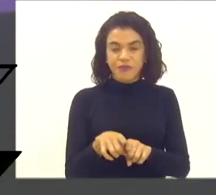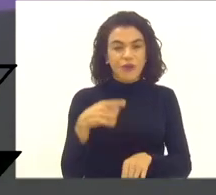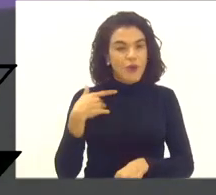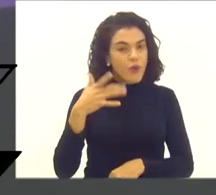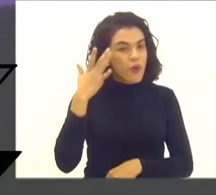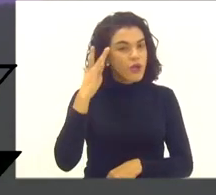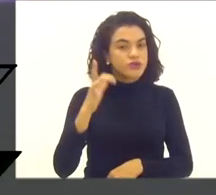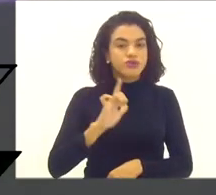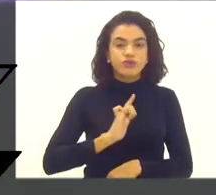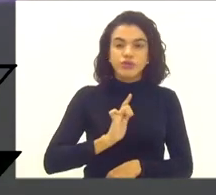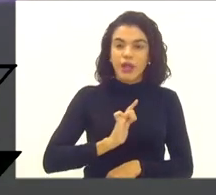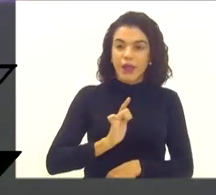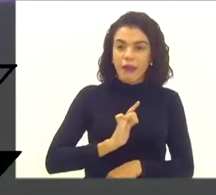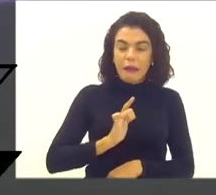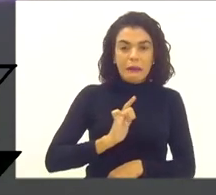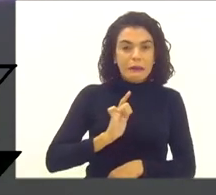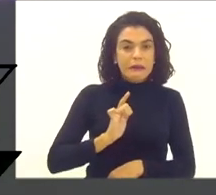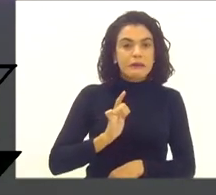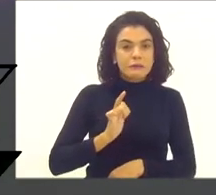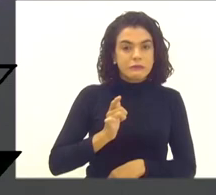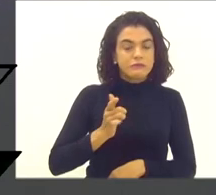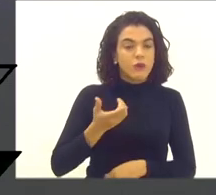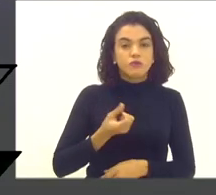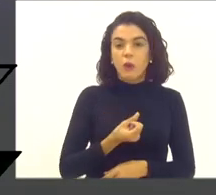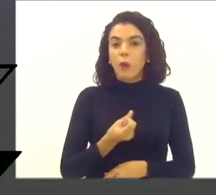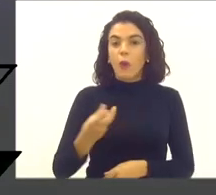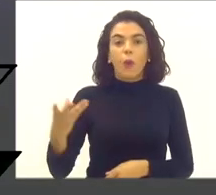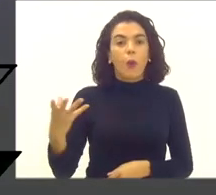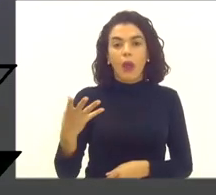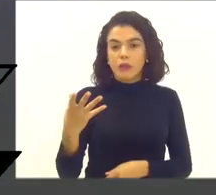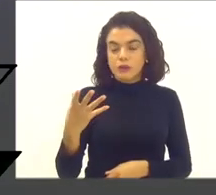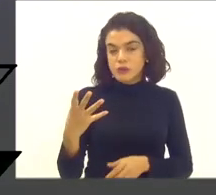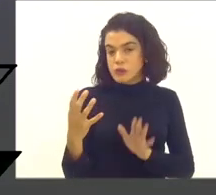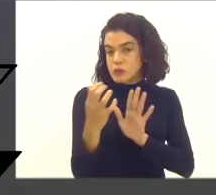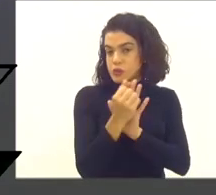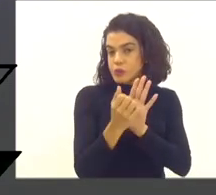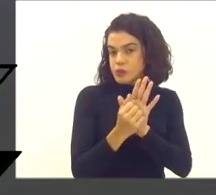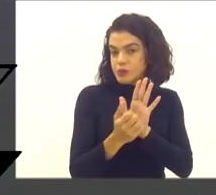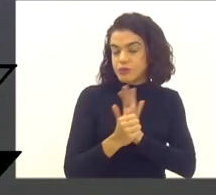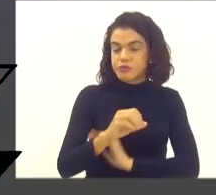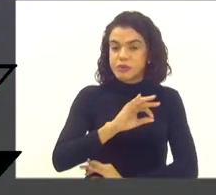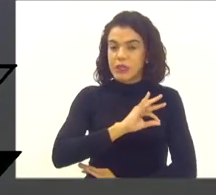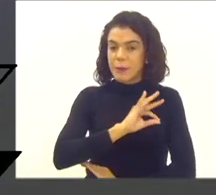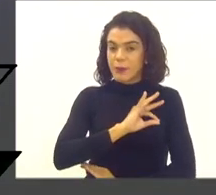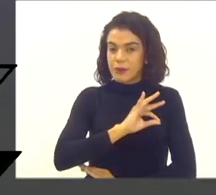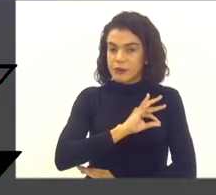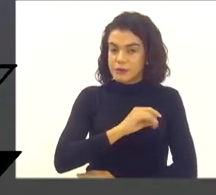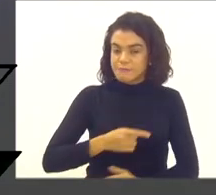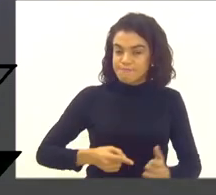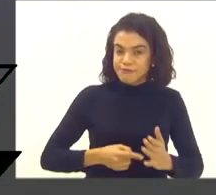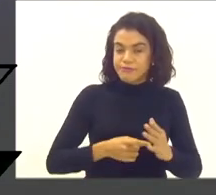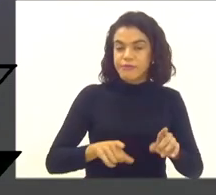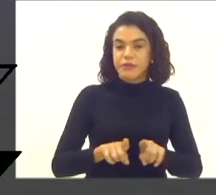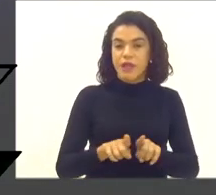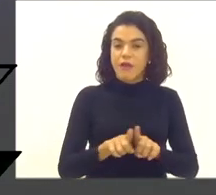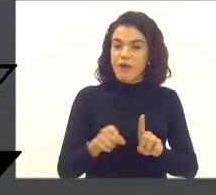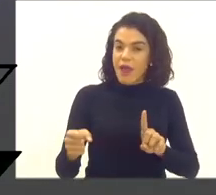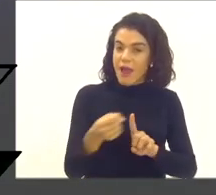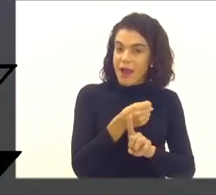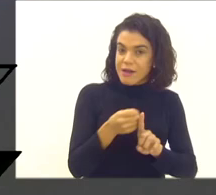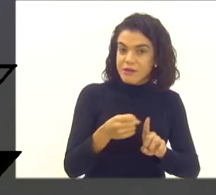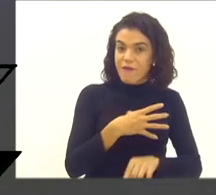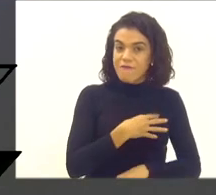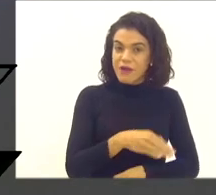tem Nossa nem sei nem quantos boletim de ocorrência em relação a isso teve agressão Inclusive